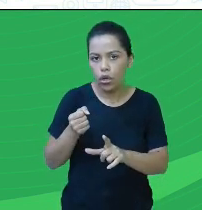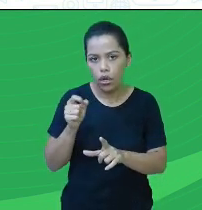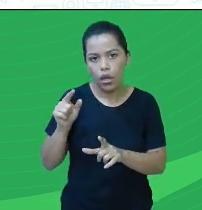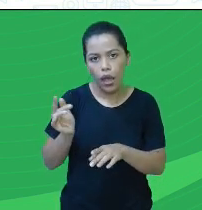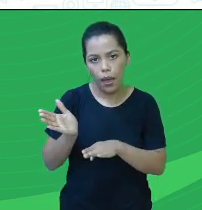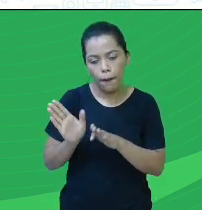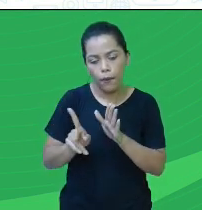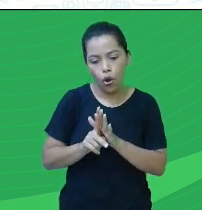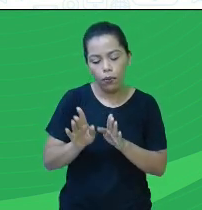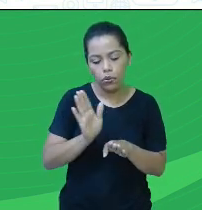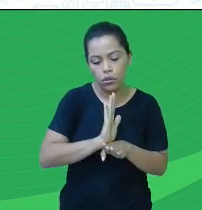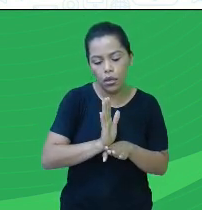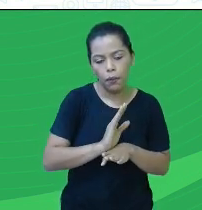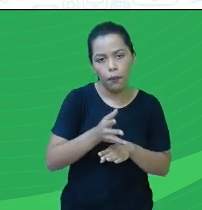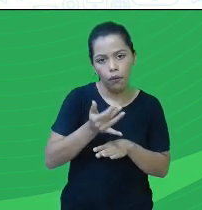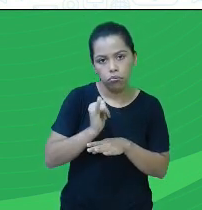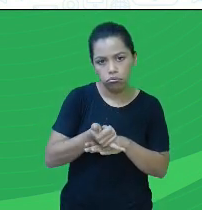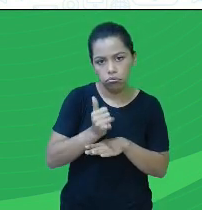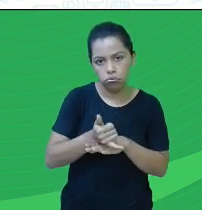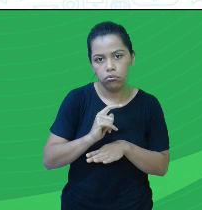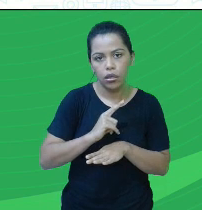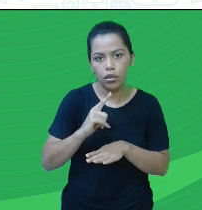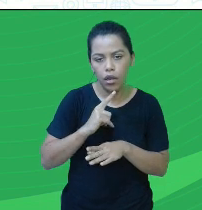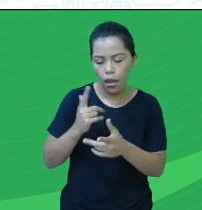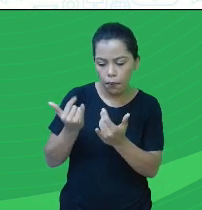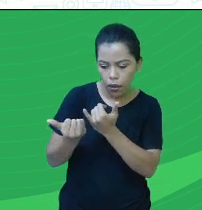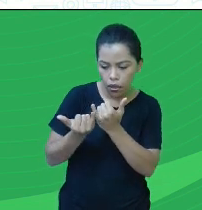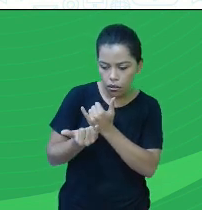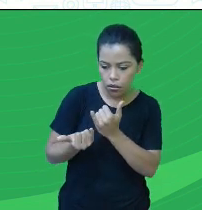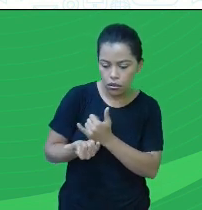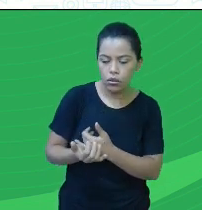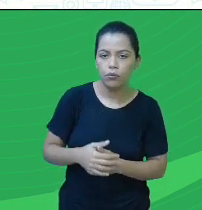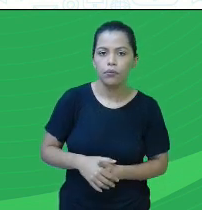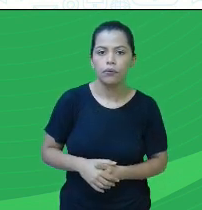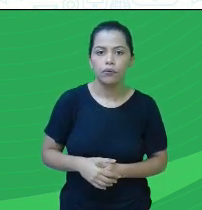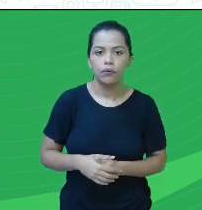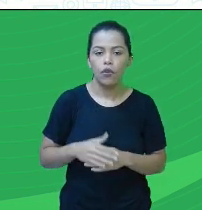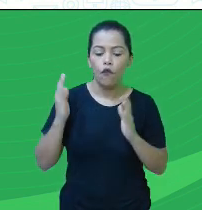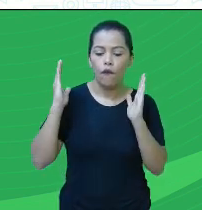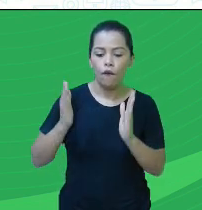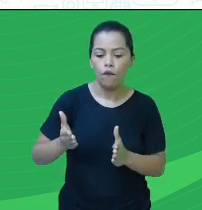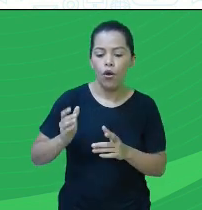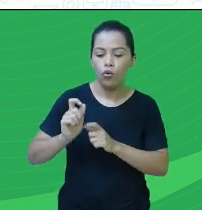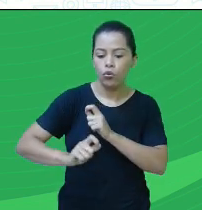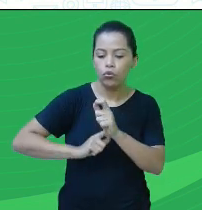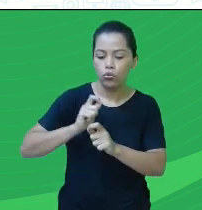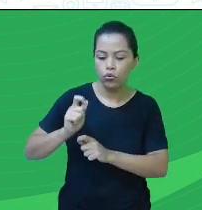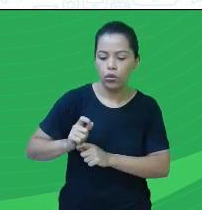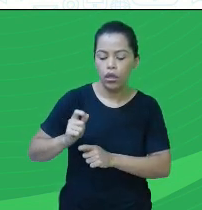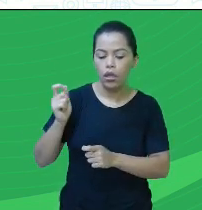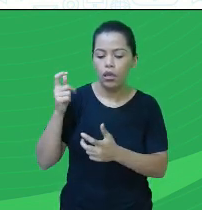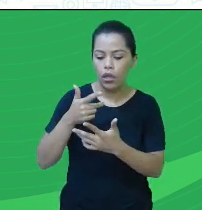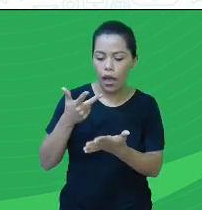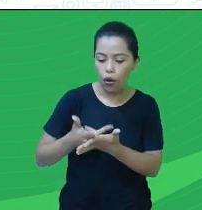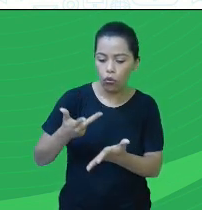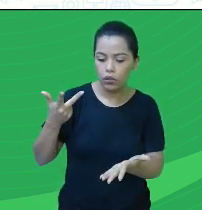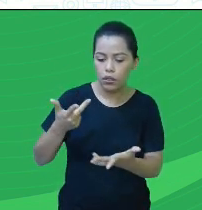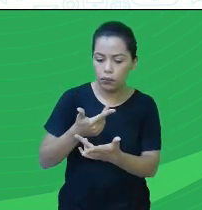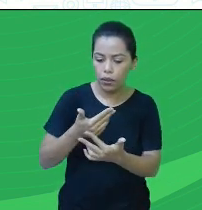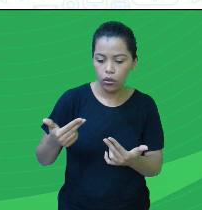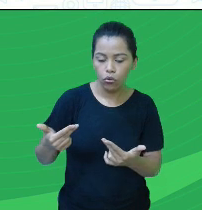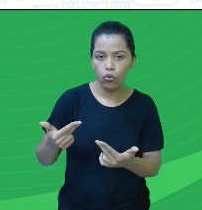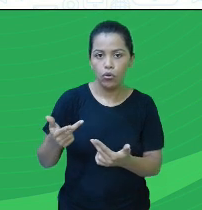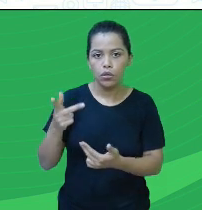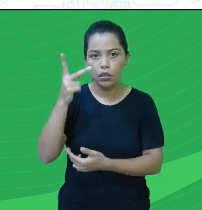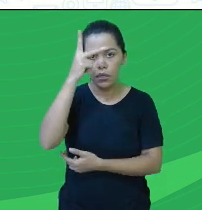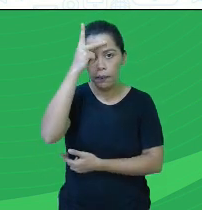cinema, mas que tem ali as suas semelhanças com o jornalismo, como foco nos fatos e pessoas reais. Como no jornalismo,